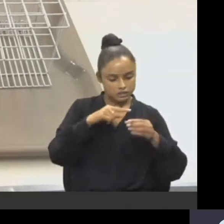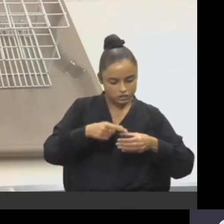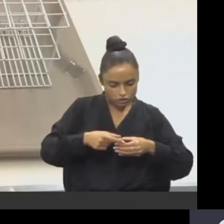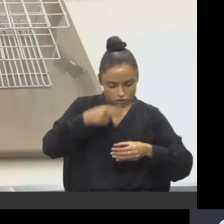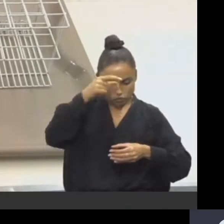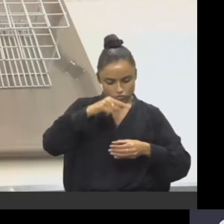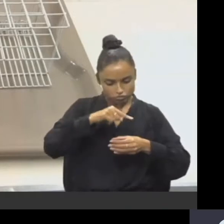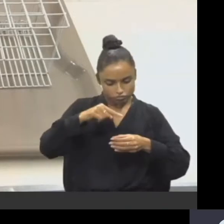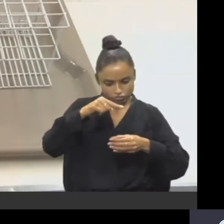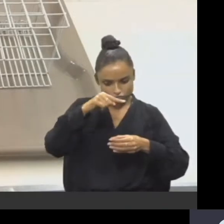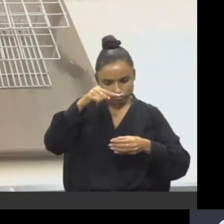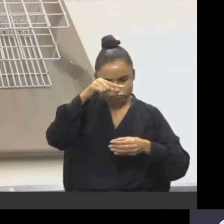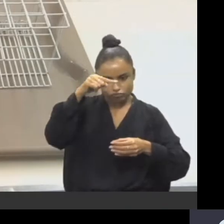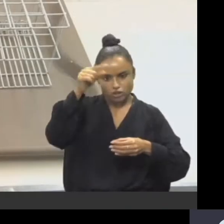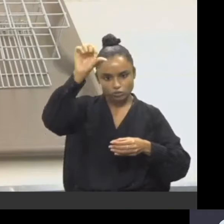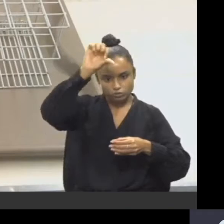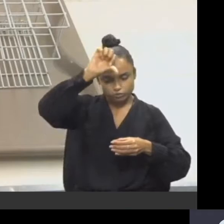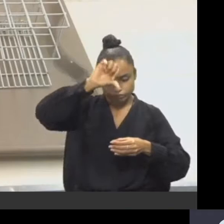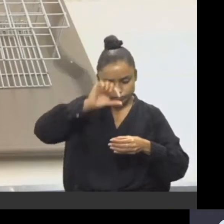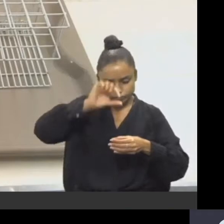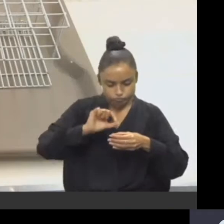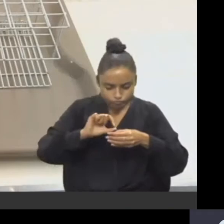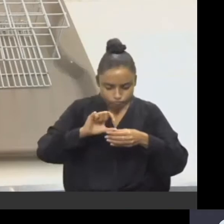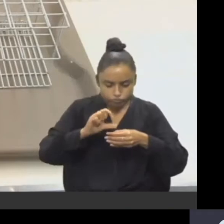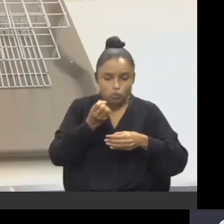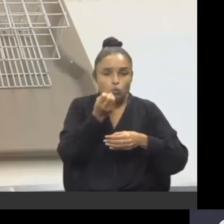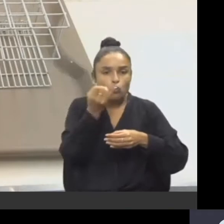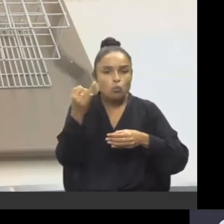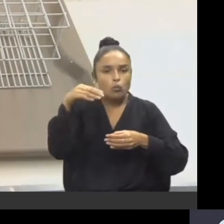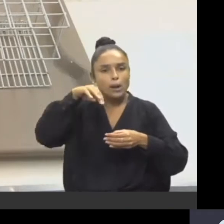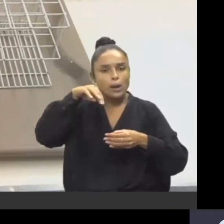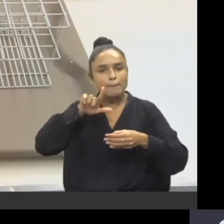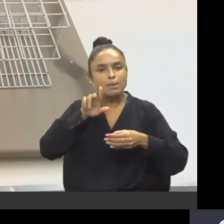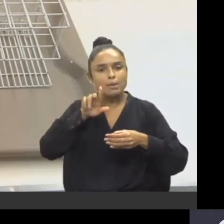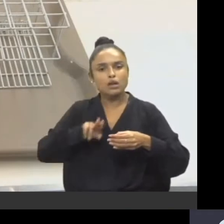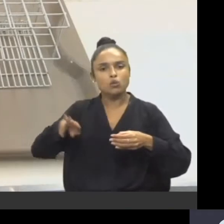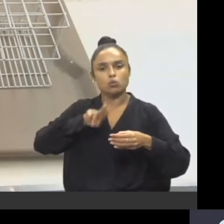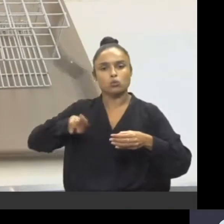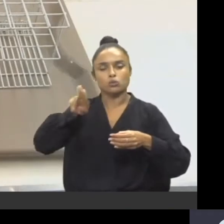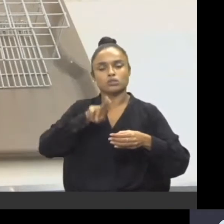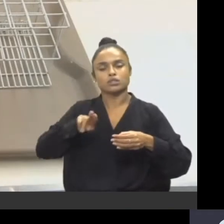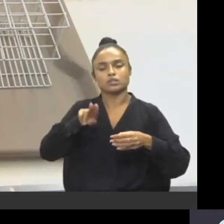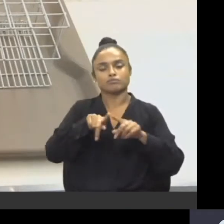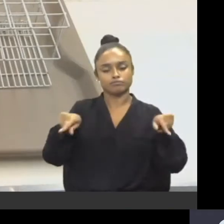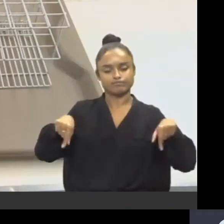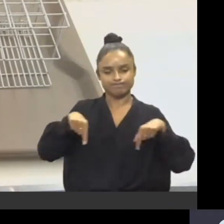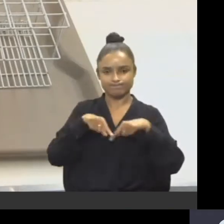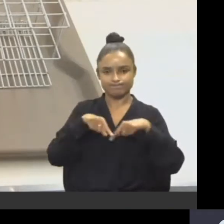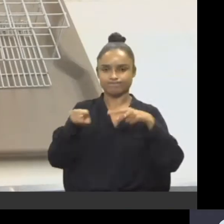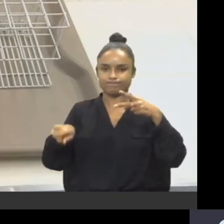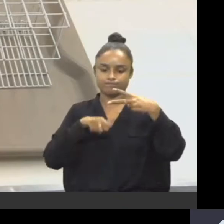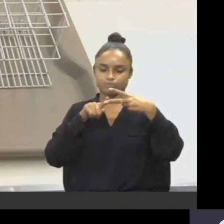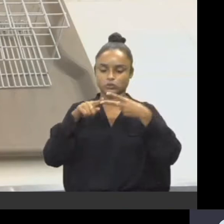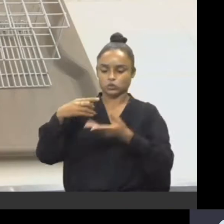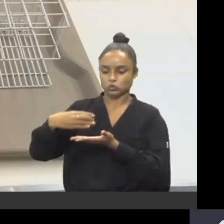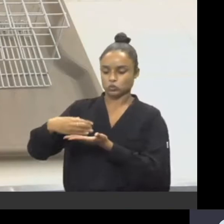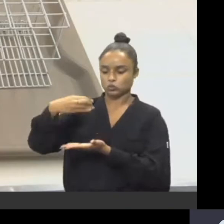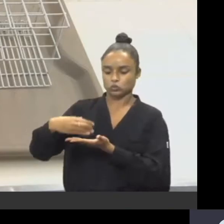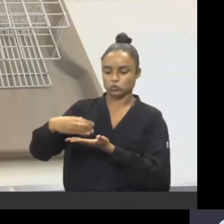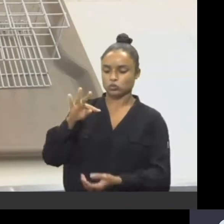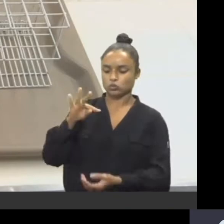do volume dos reagentes que vão ser utilizados no preparo dessas soluções. Os tubos de